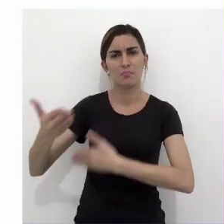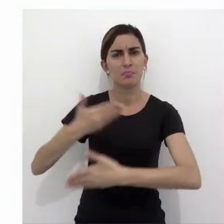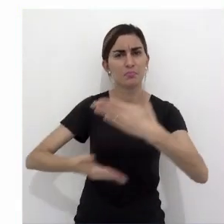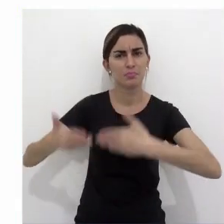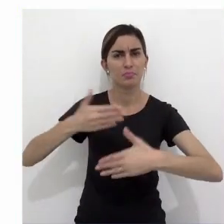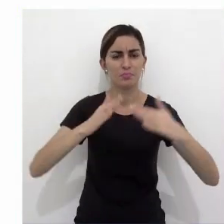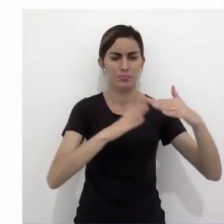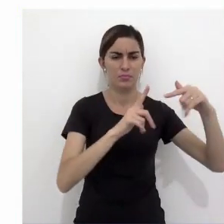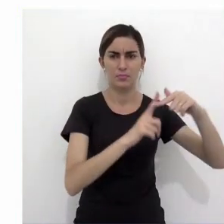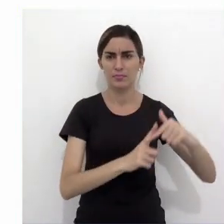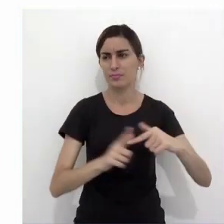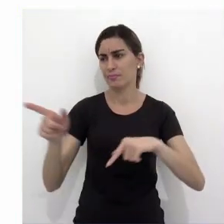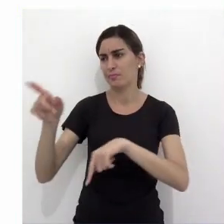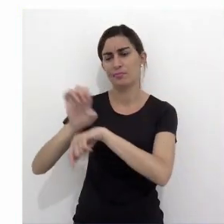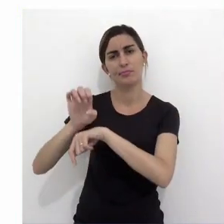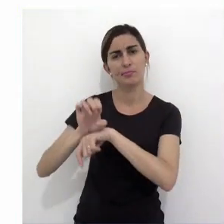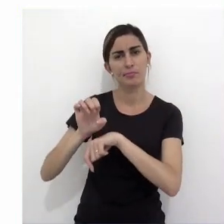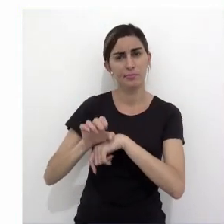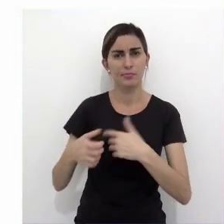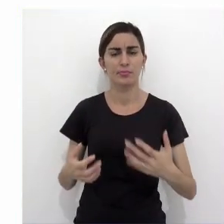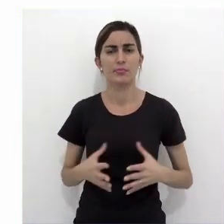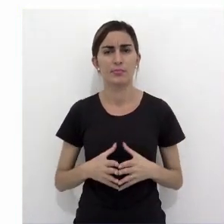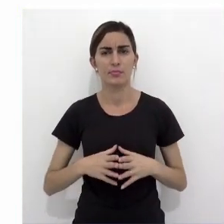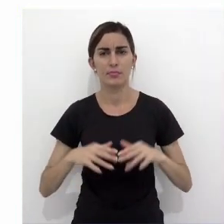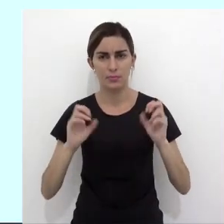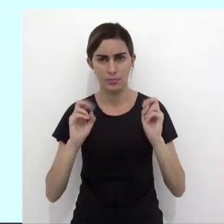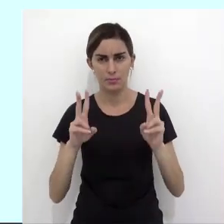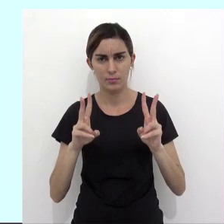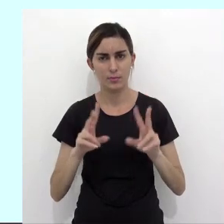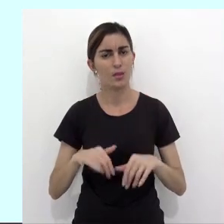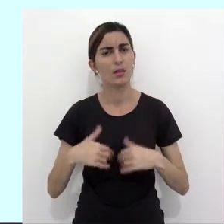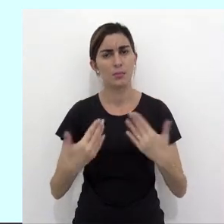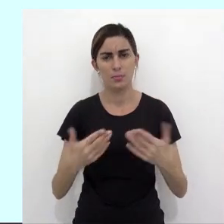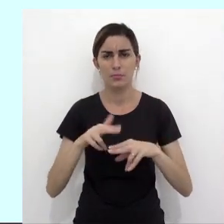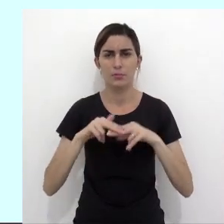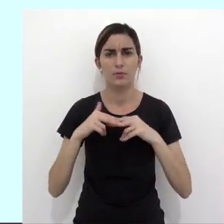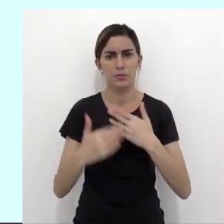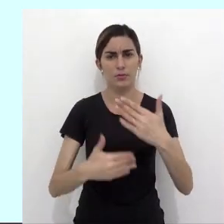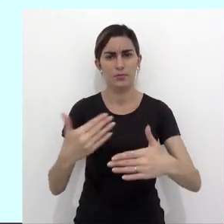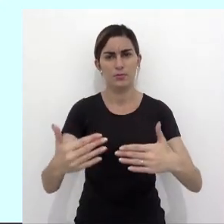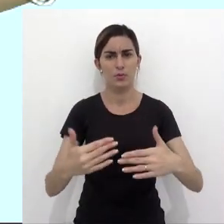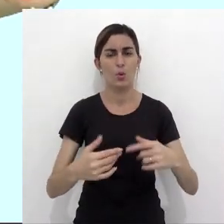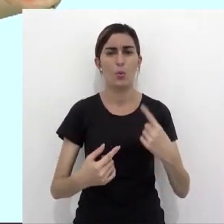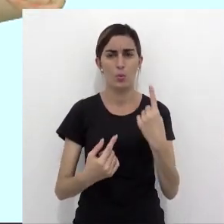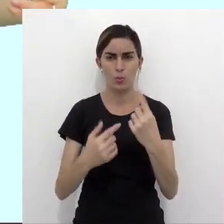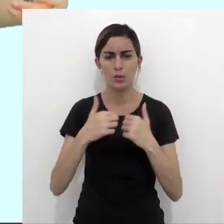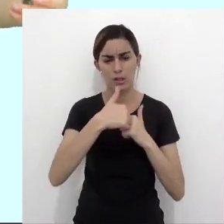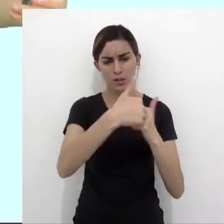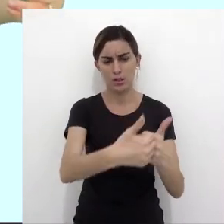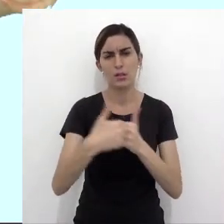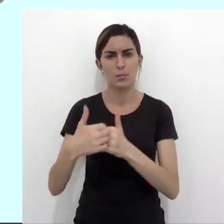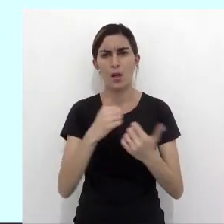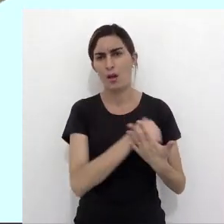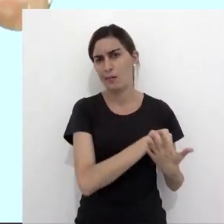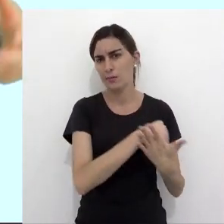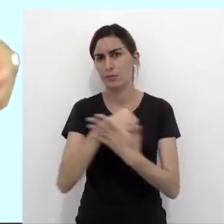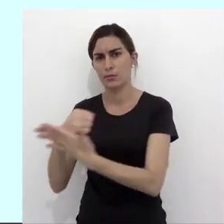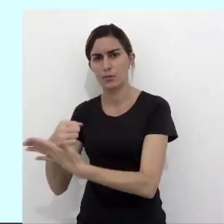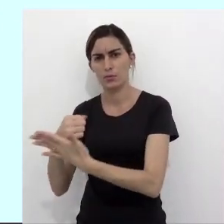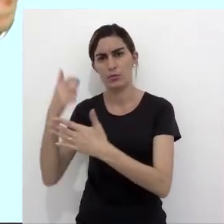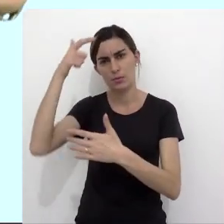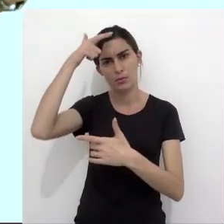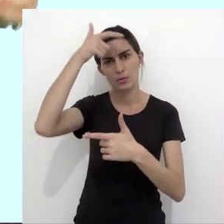Igreja e o Estado. Ok? Ou seja, um dos segmentos que apoiavam o Segundo Reinado, a